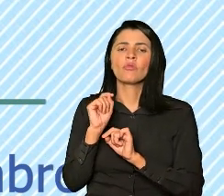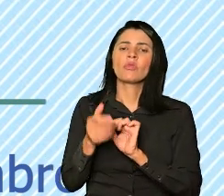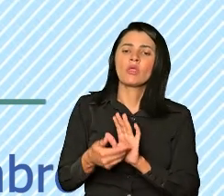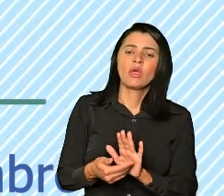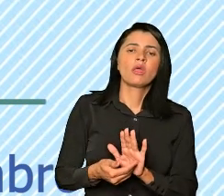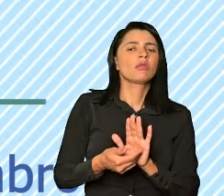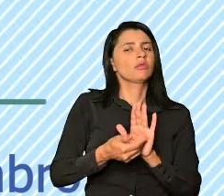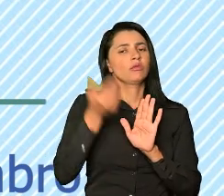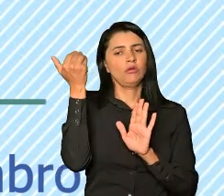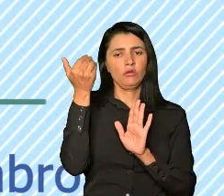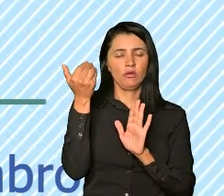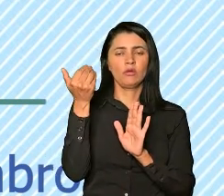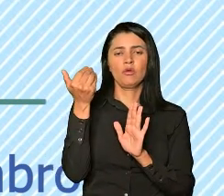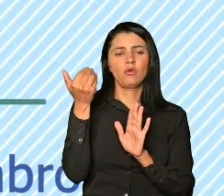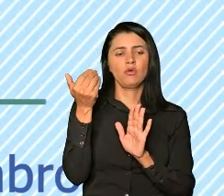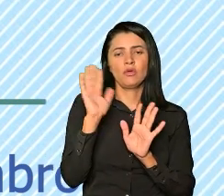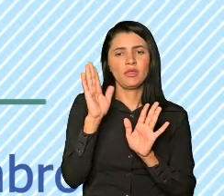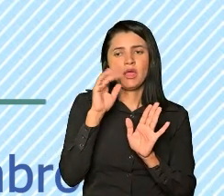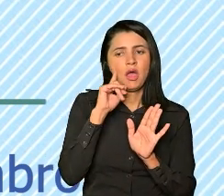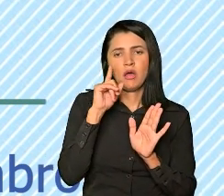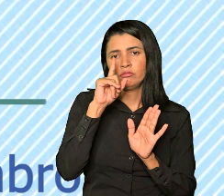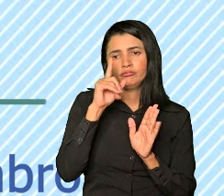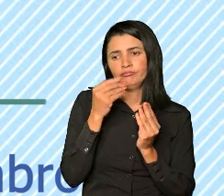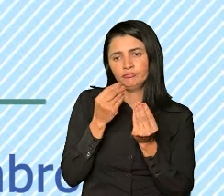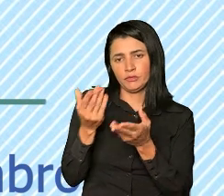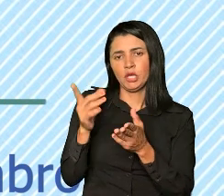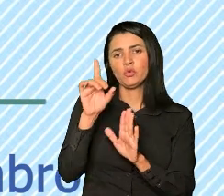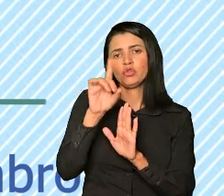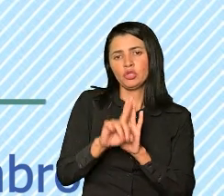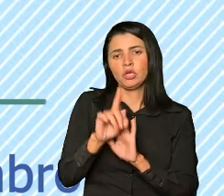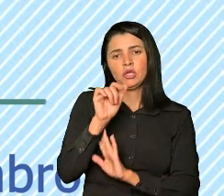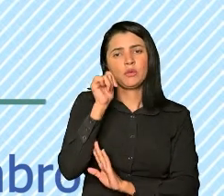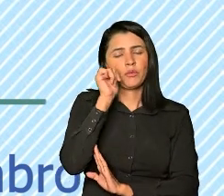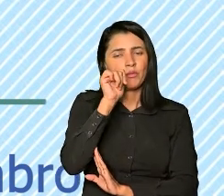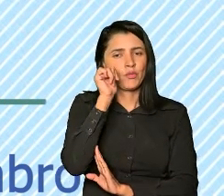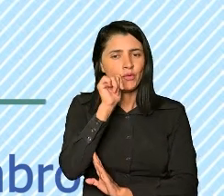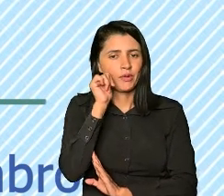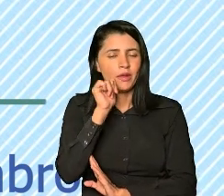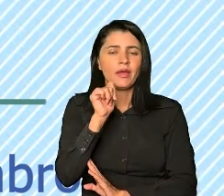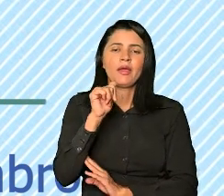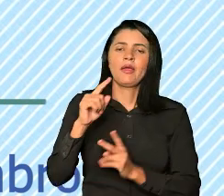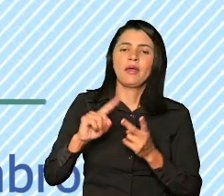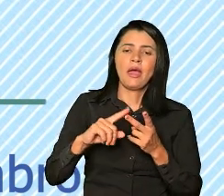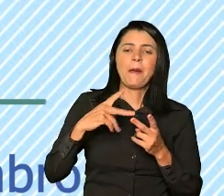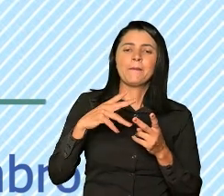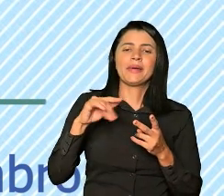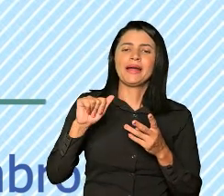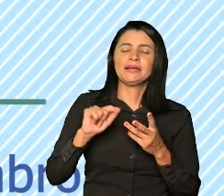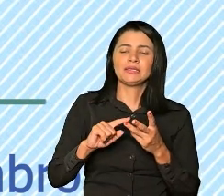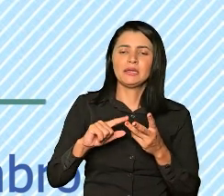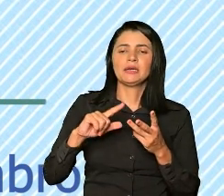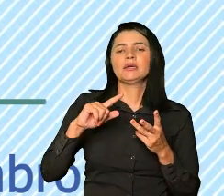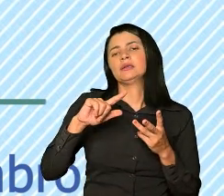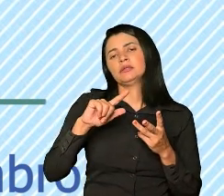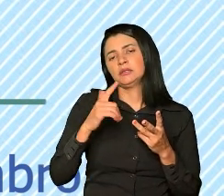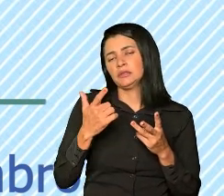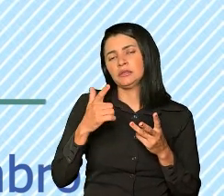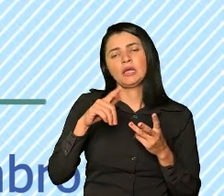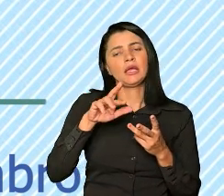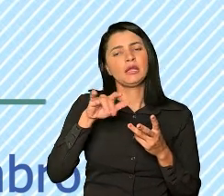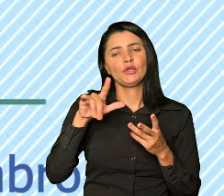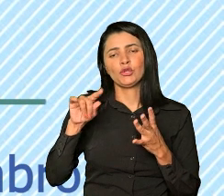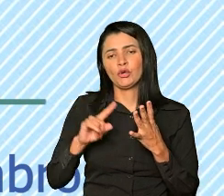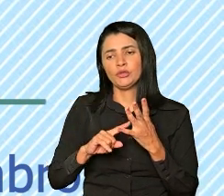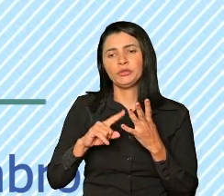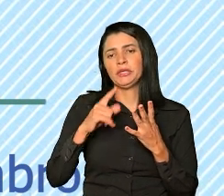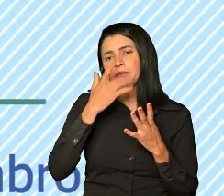tirou, né, não delegou às mulheres, bem como aos praças, aos religiosos e aos analfabetos, o